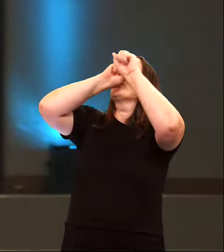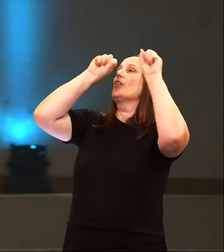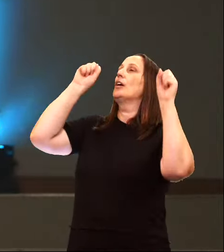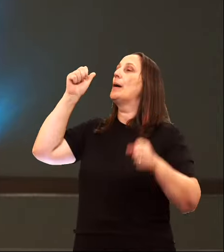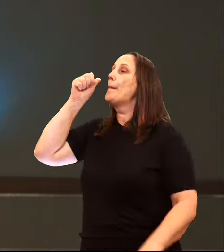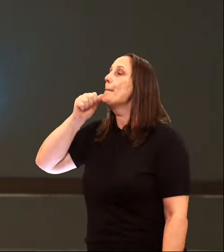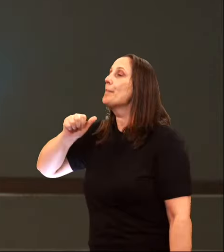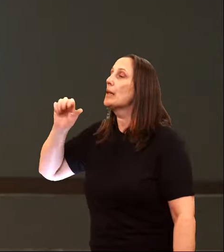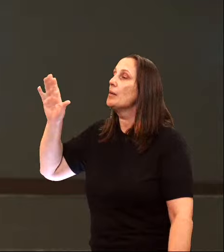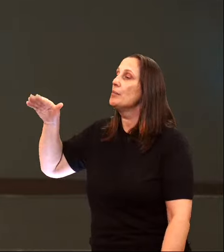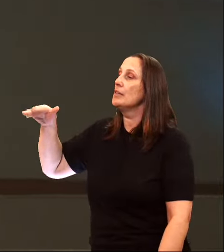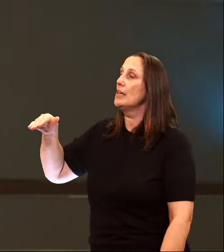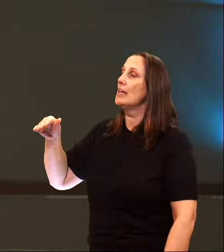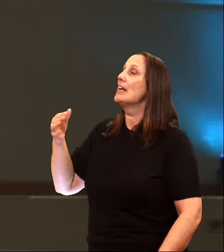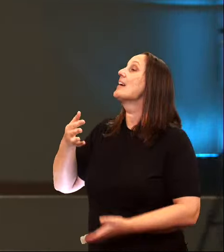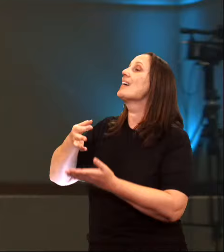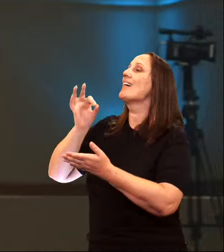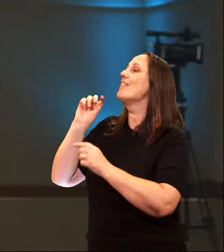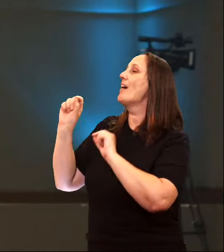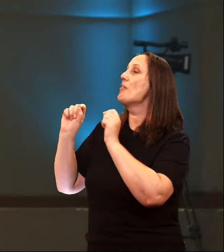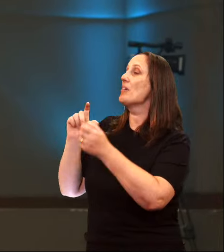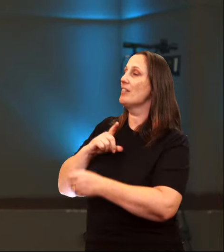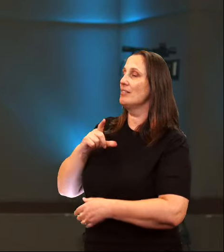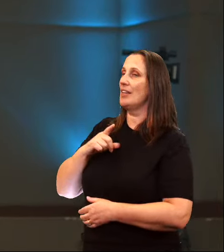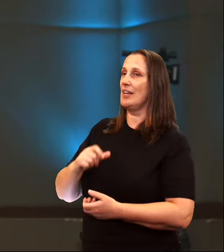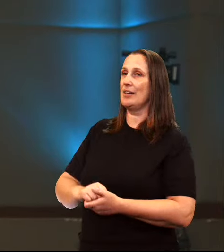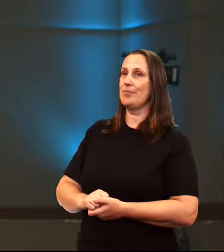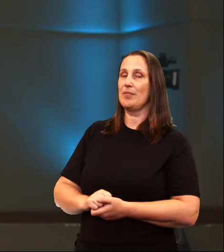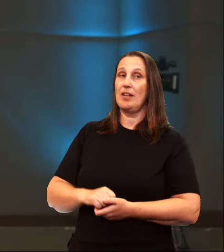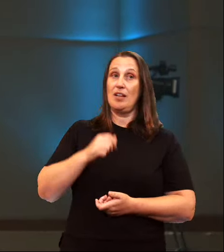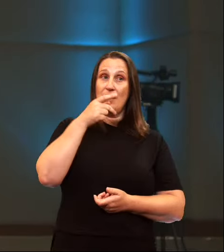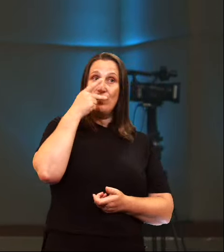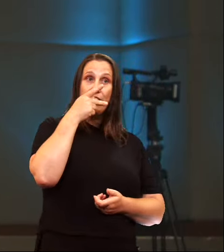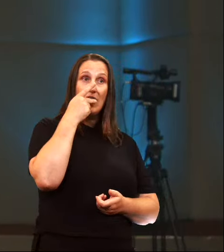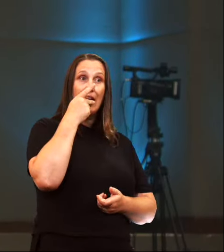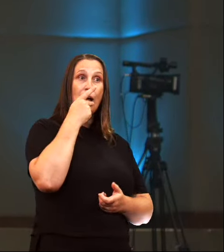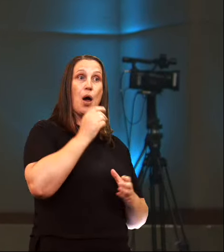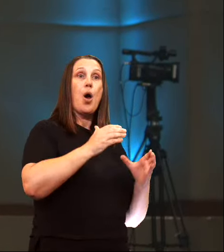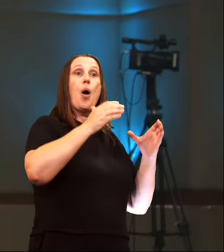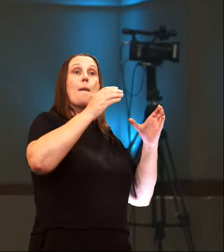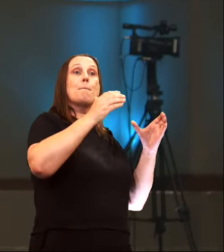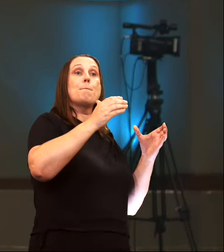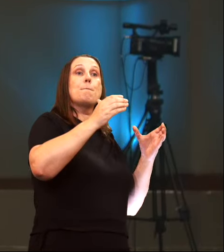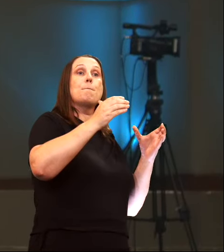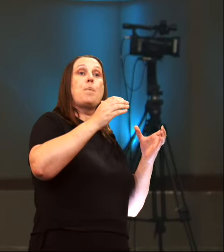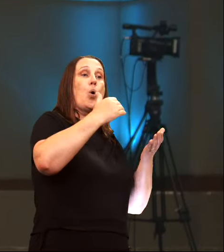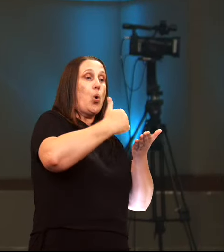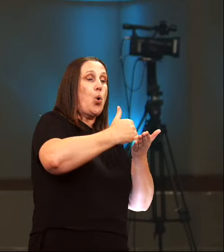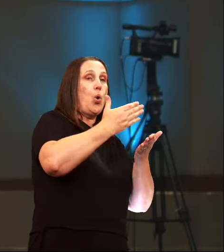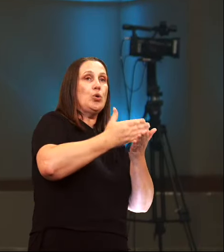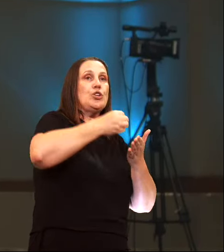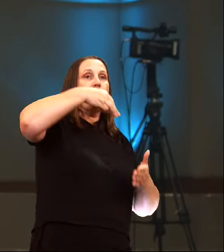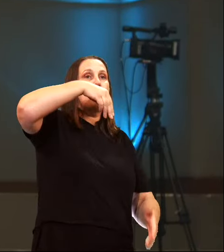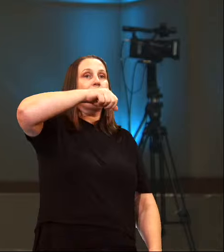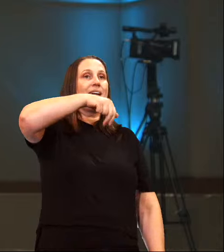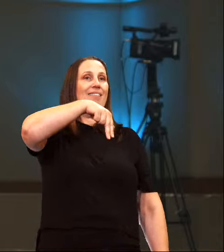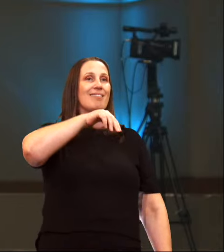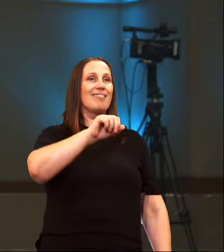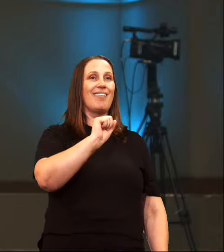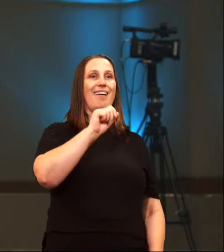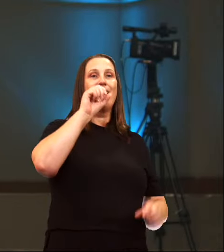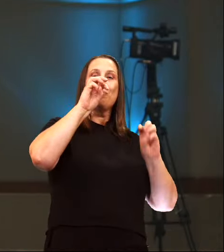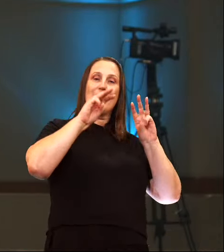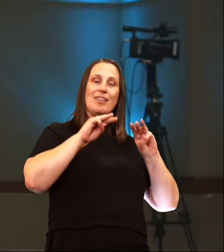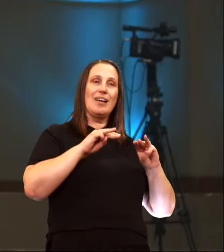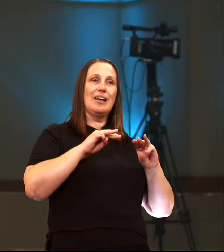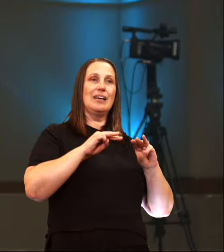esposa, o que tem para o café da manhã? Ela fala assim para você: bolo de maná. Chega na hora do